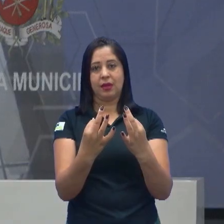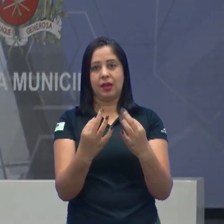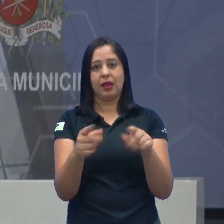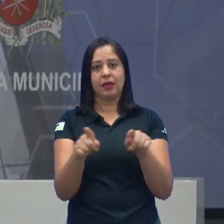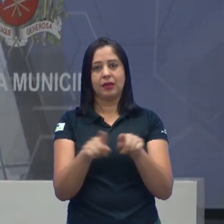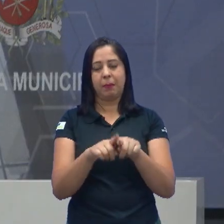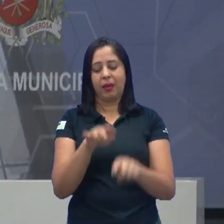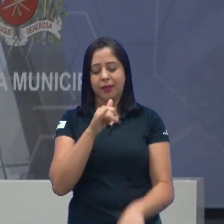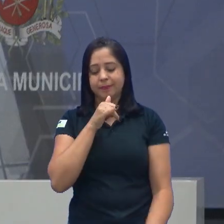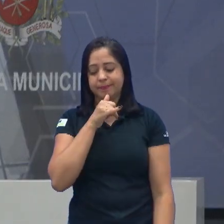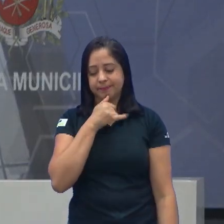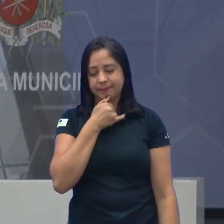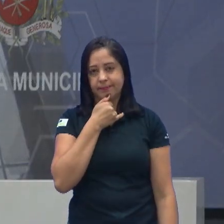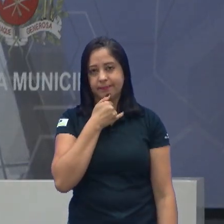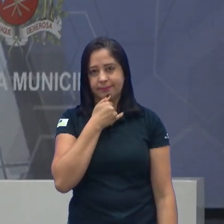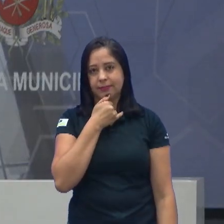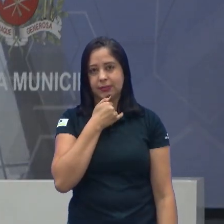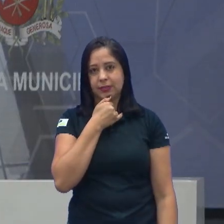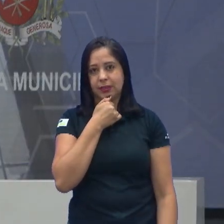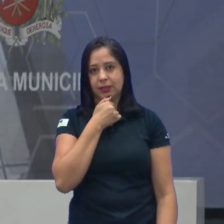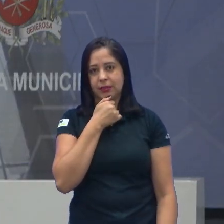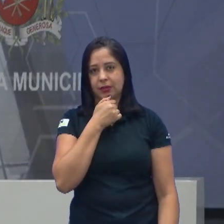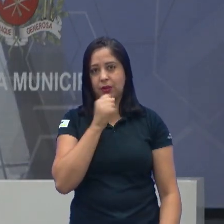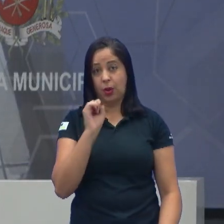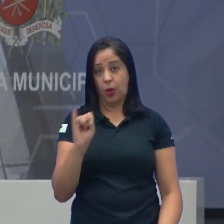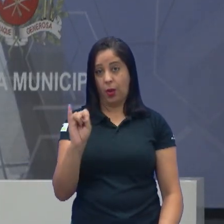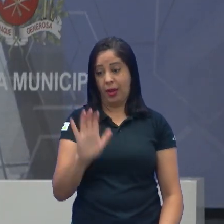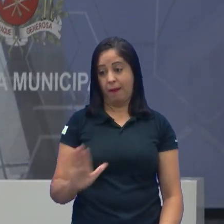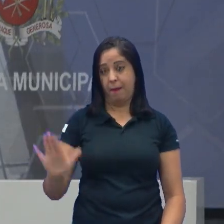tristeza. Pode dividir a tela para mim, Betão, por favor?